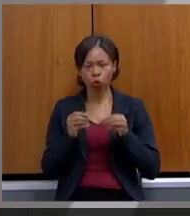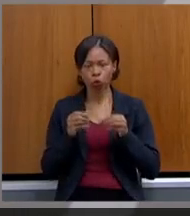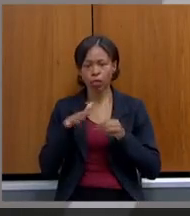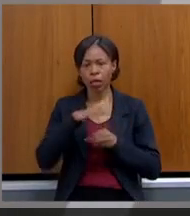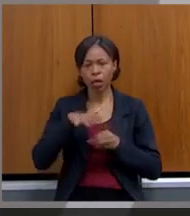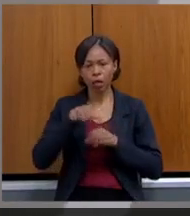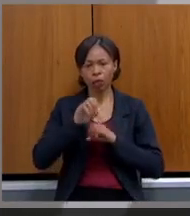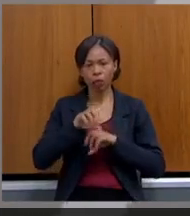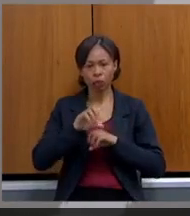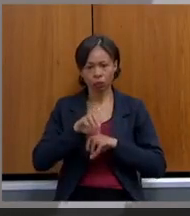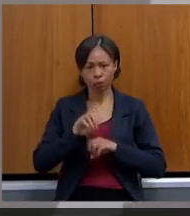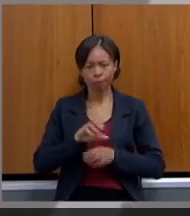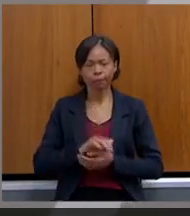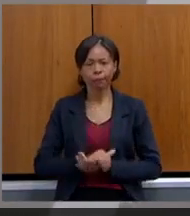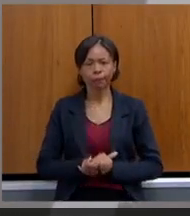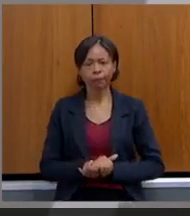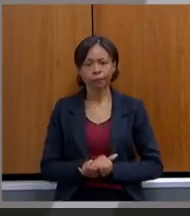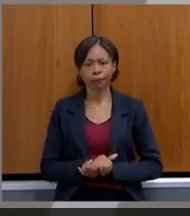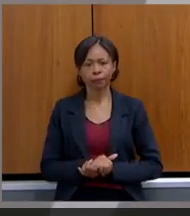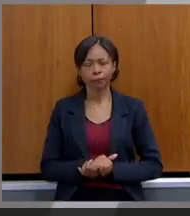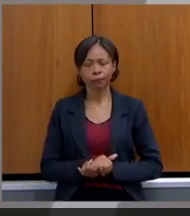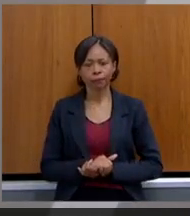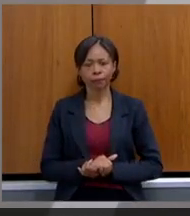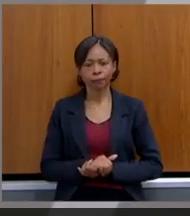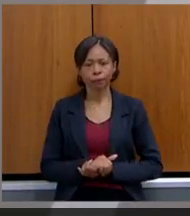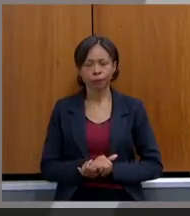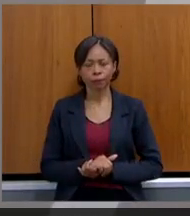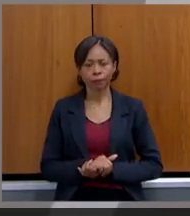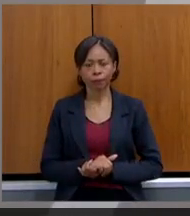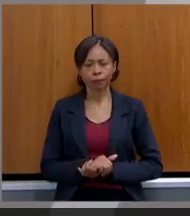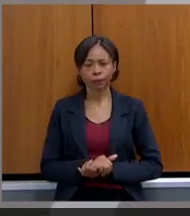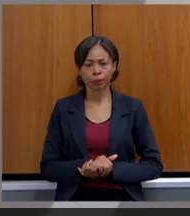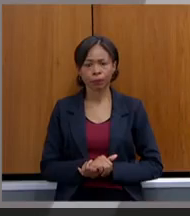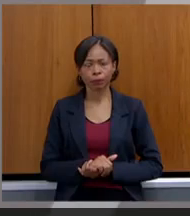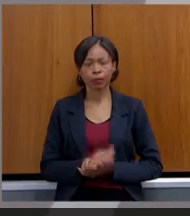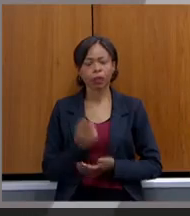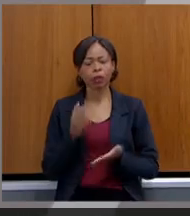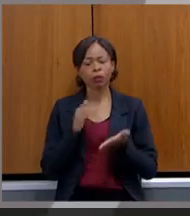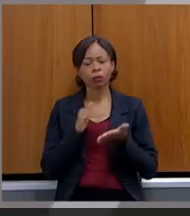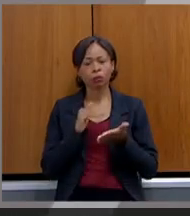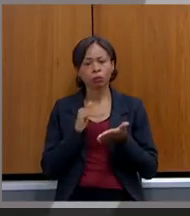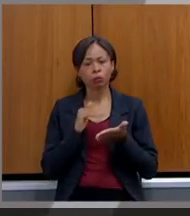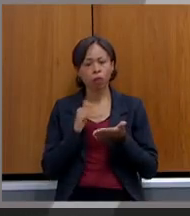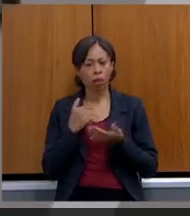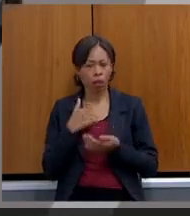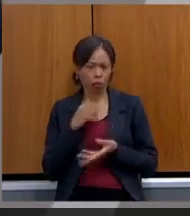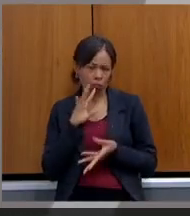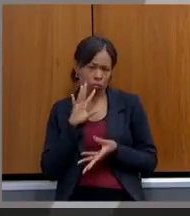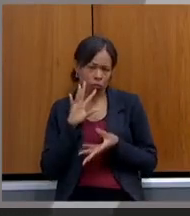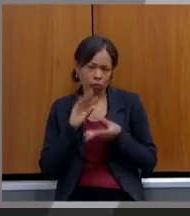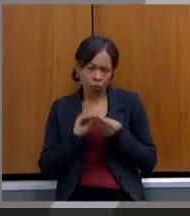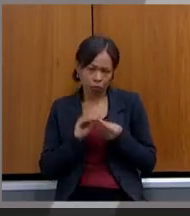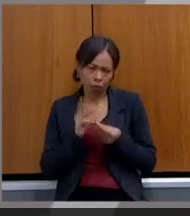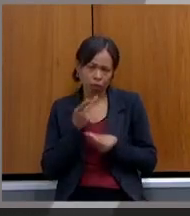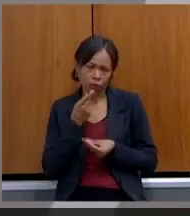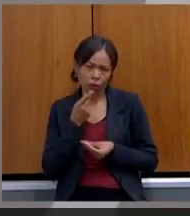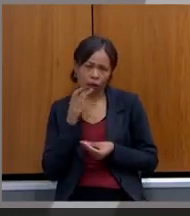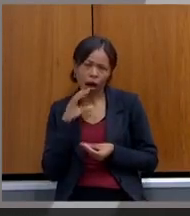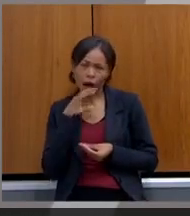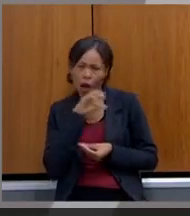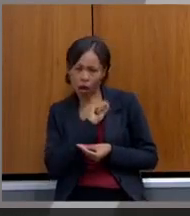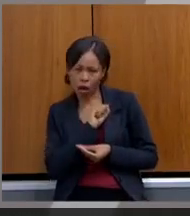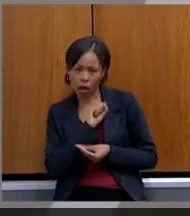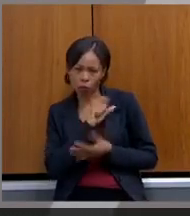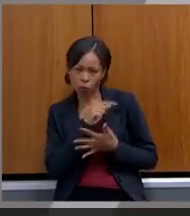educação sendo bastante rápido secretária e o deputado Beatriz eu prefiro se eu puder falar rápido vou falar